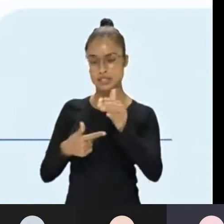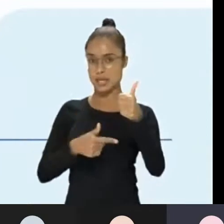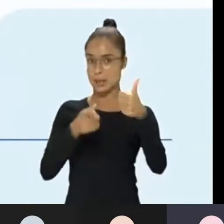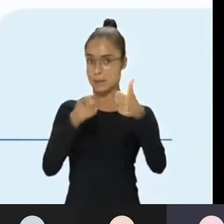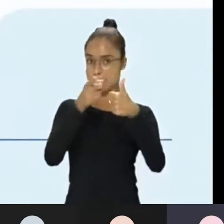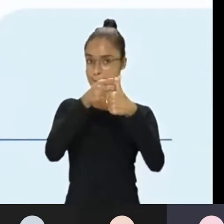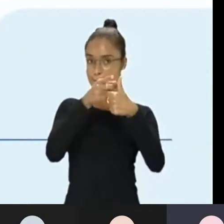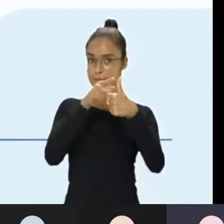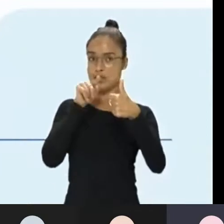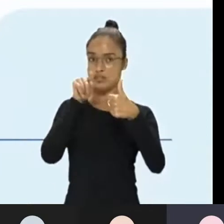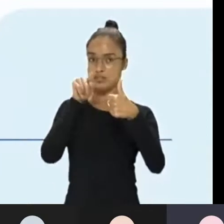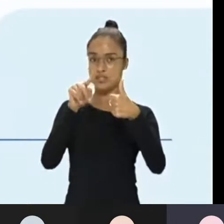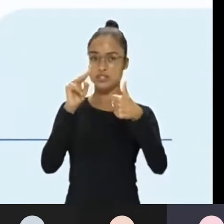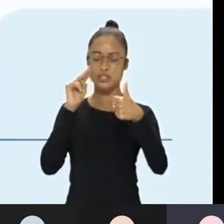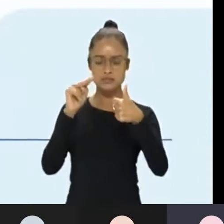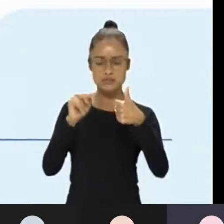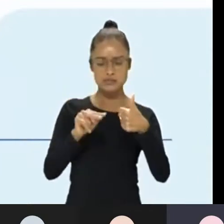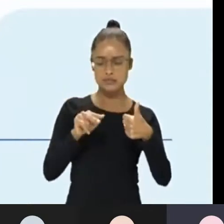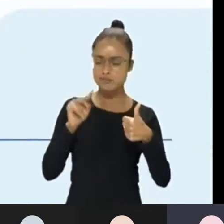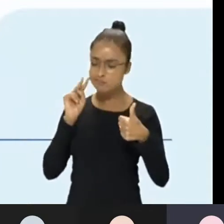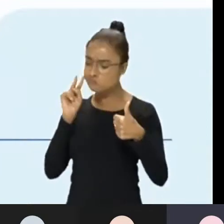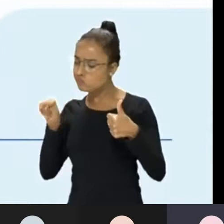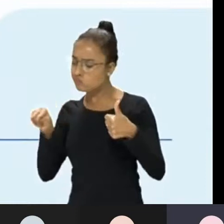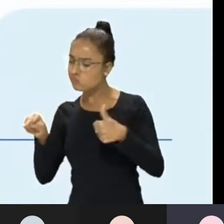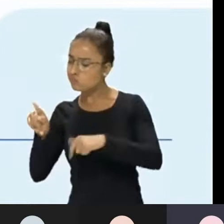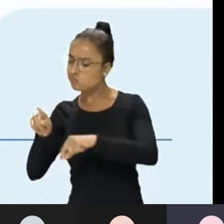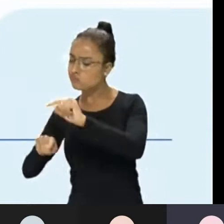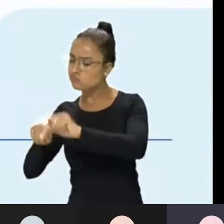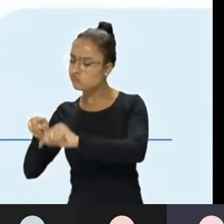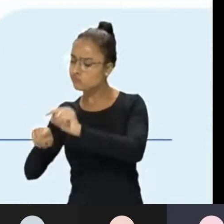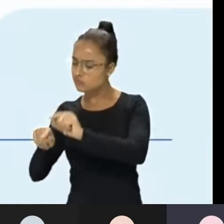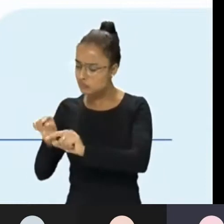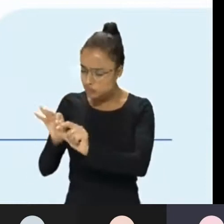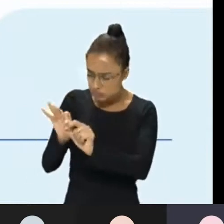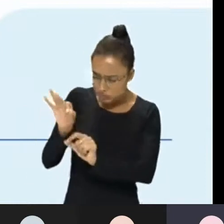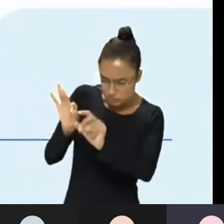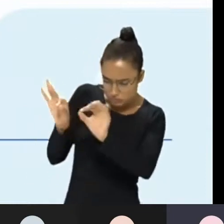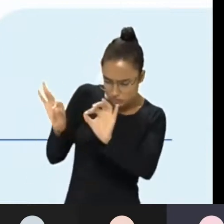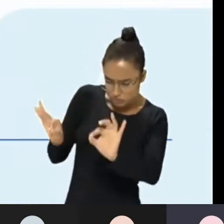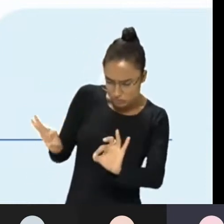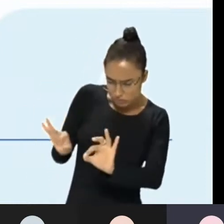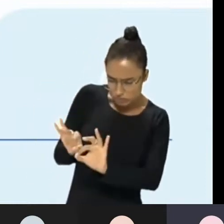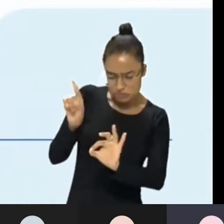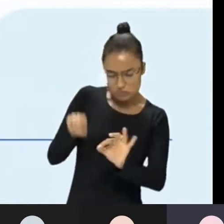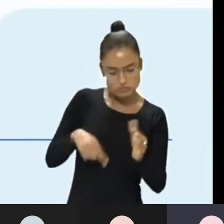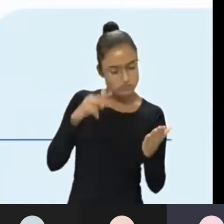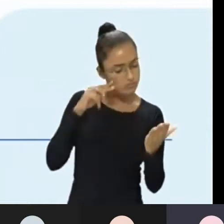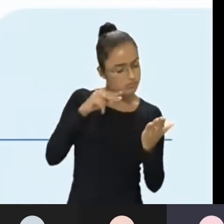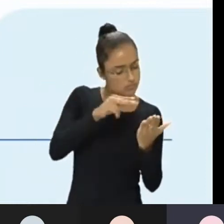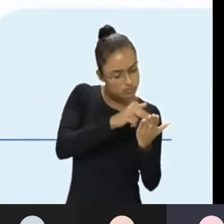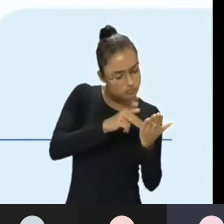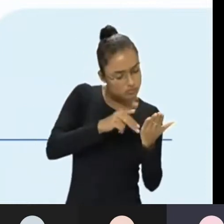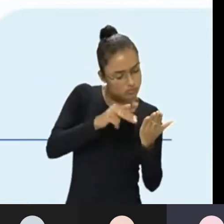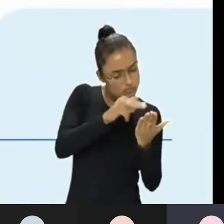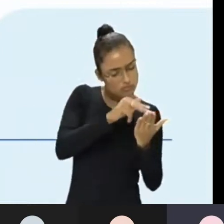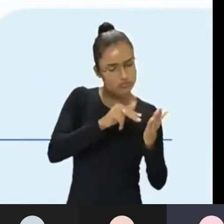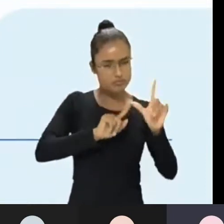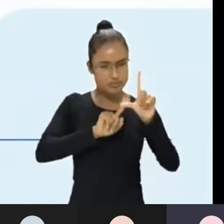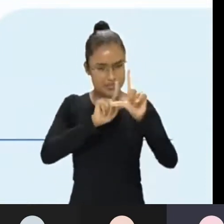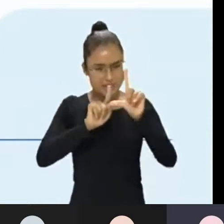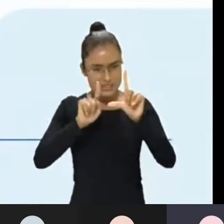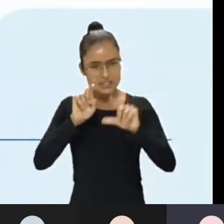realize a representação tridimensional deste objeto, extraindo as medidas e representando em escala compatível.